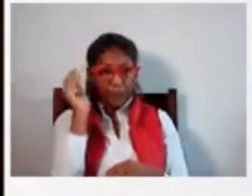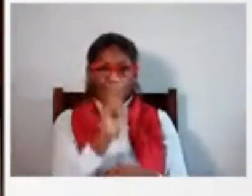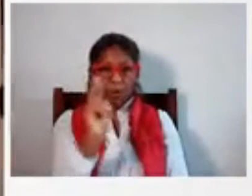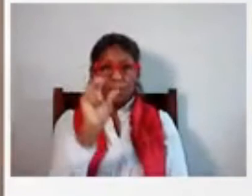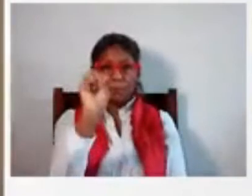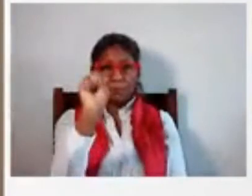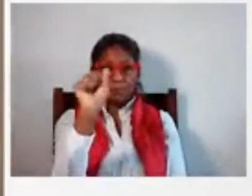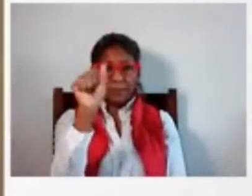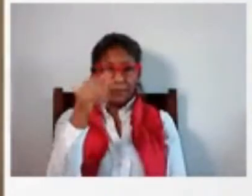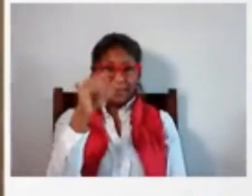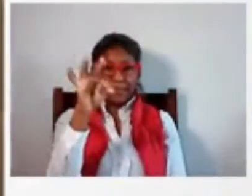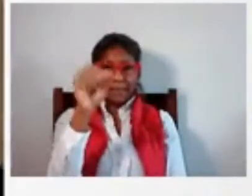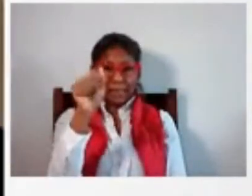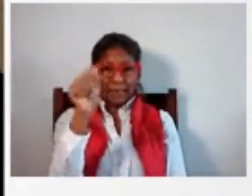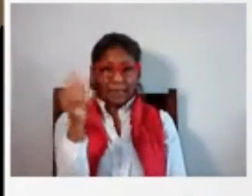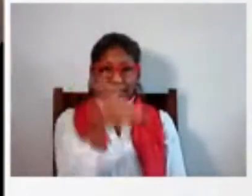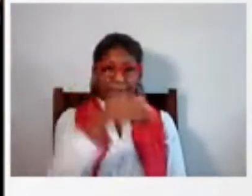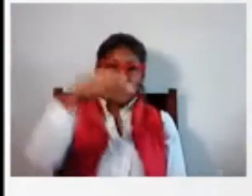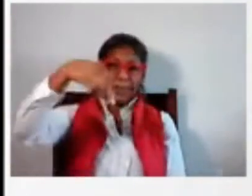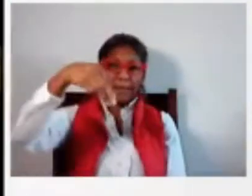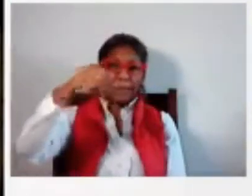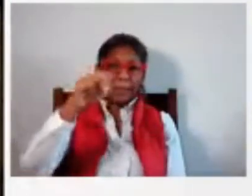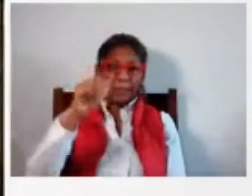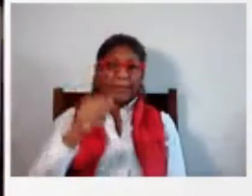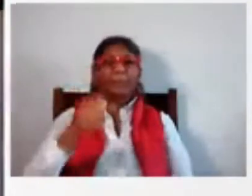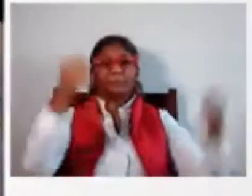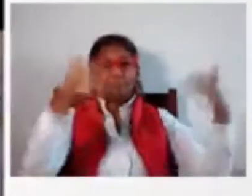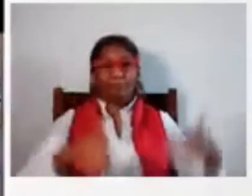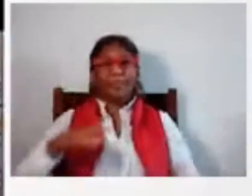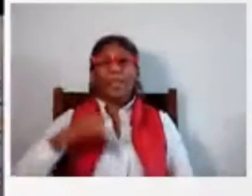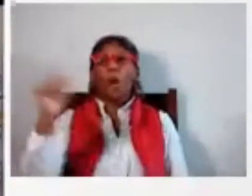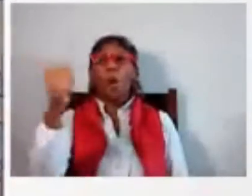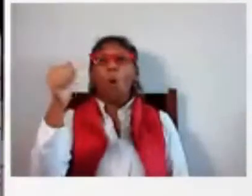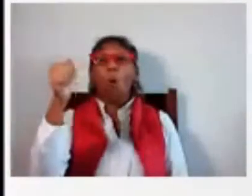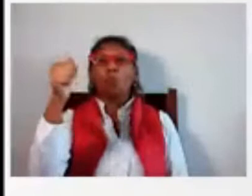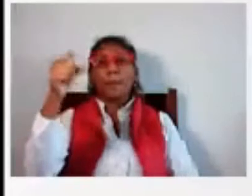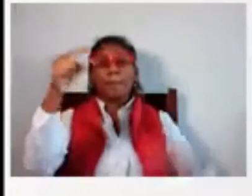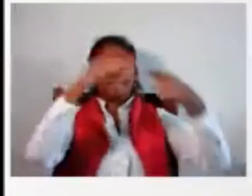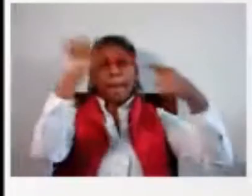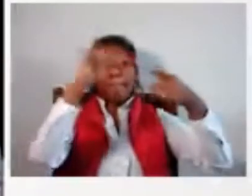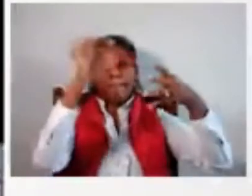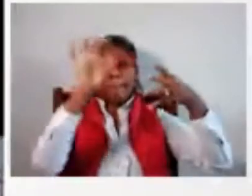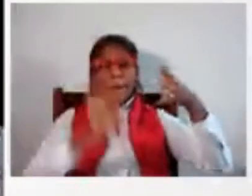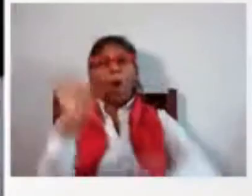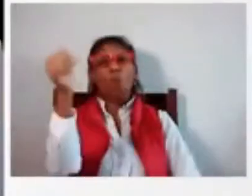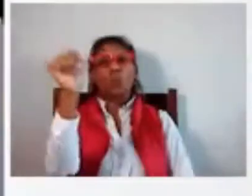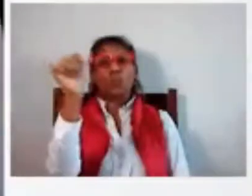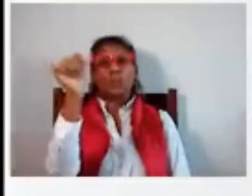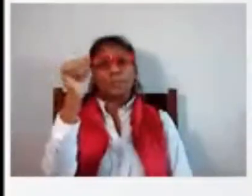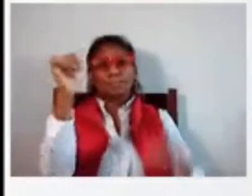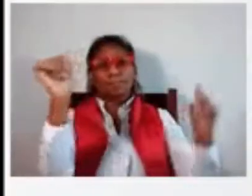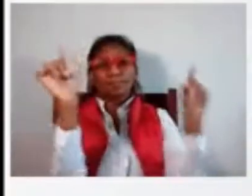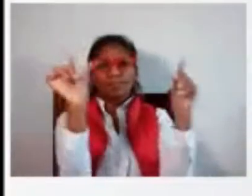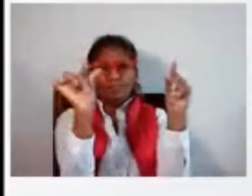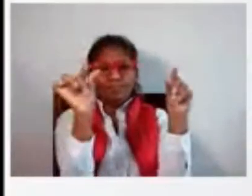é que funciona o modelo. Nós analisamos 11 indicadores, tá? Consegue mostrar bem aqui? Tinha aparecer, claro, as letrinhas estão pequenas, a gente sabe